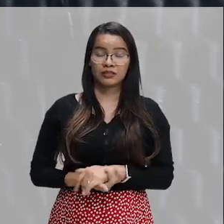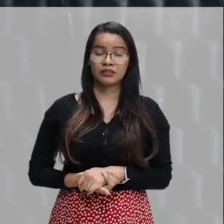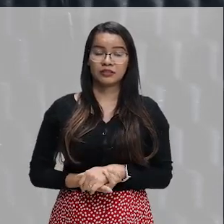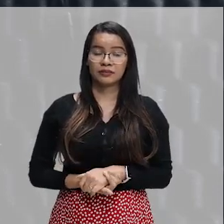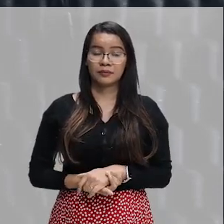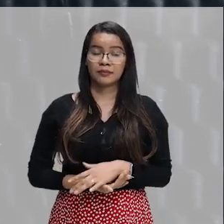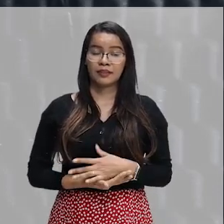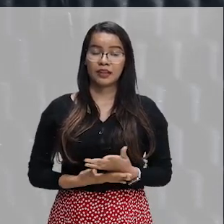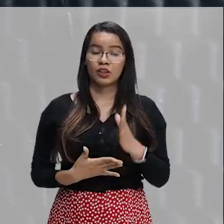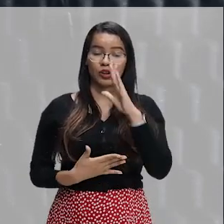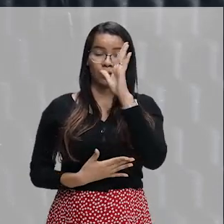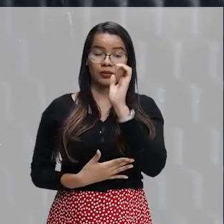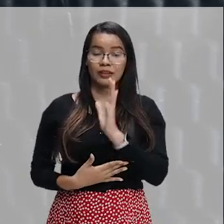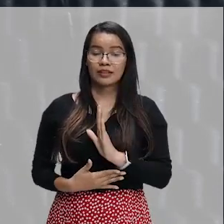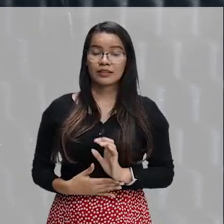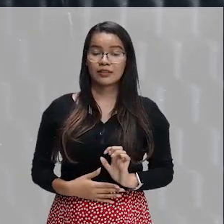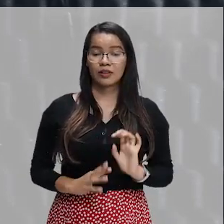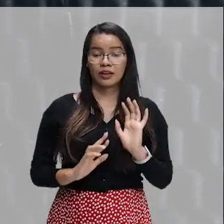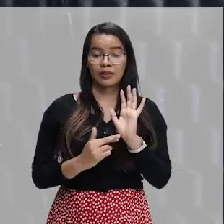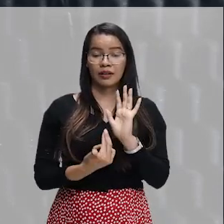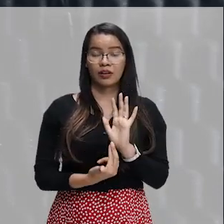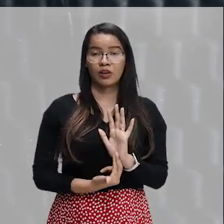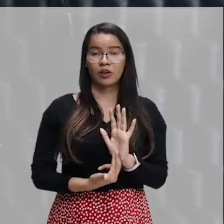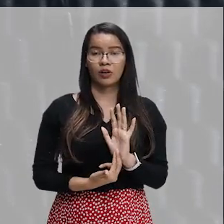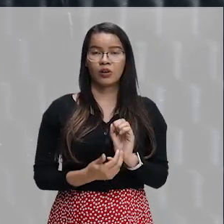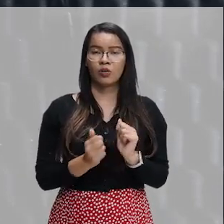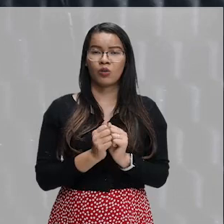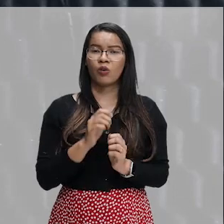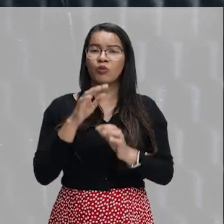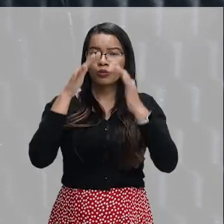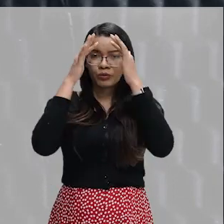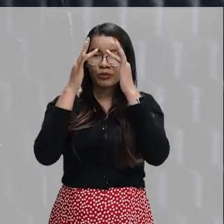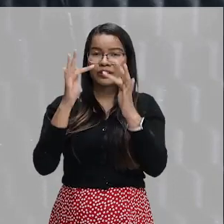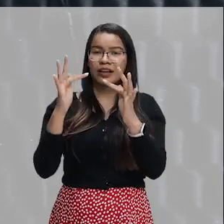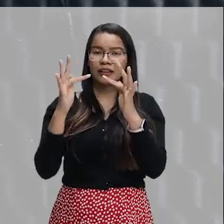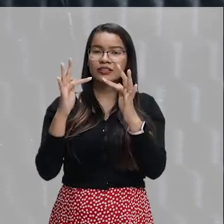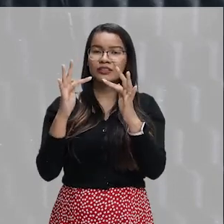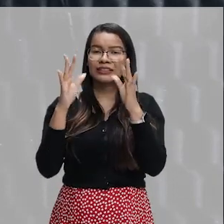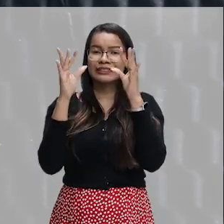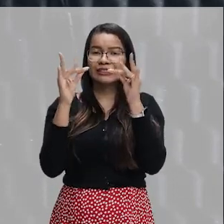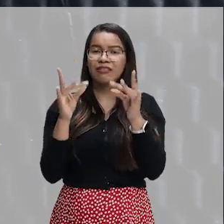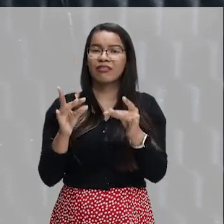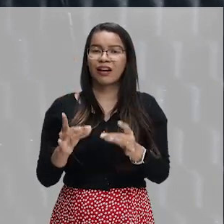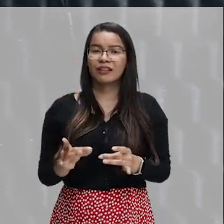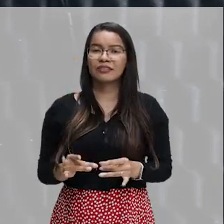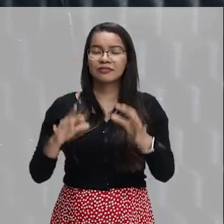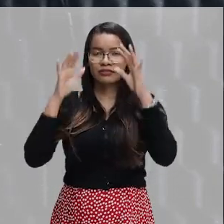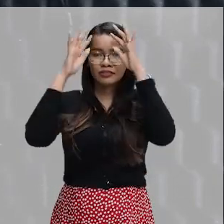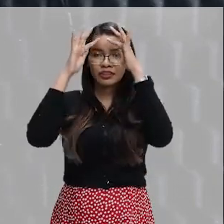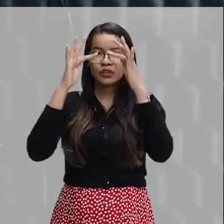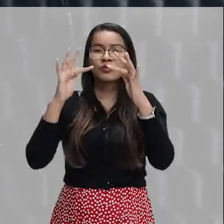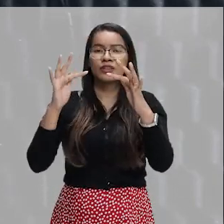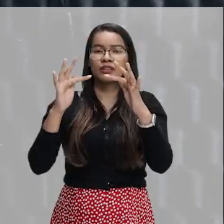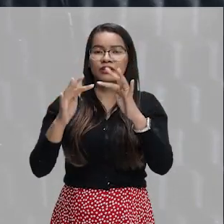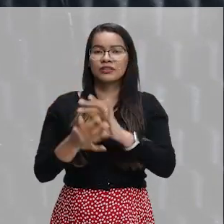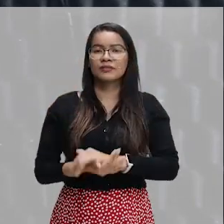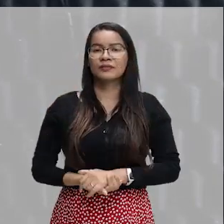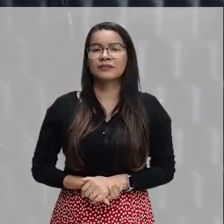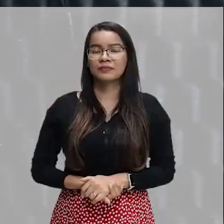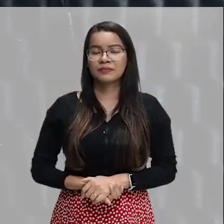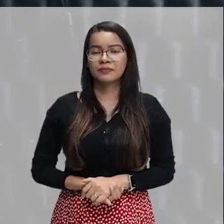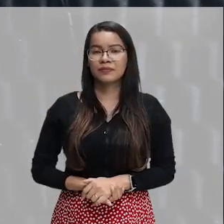retratado com fidedignidade, ou seja, tudo com fidelidade. A gente vai ser fiel